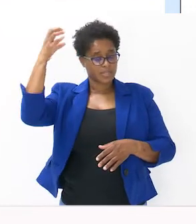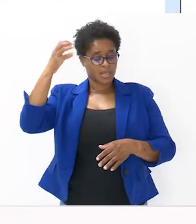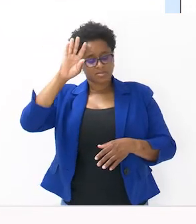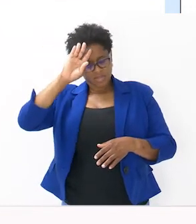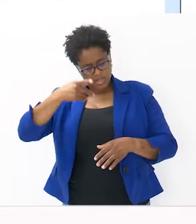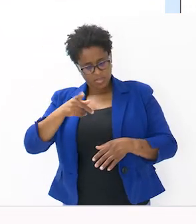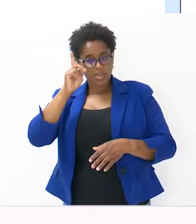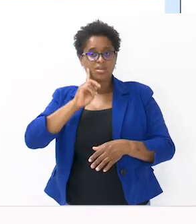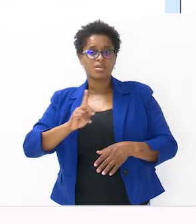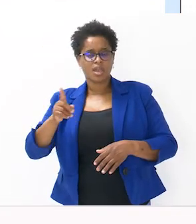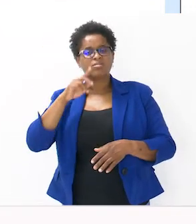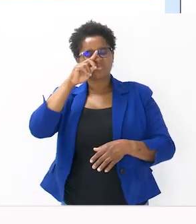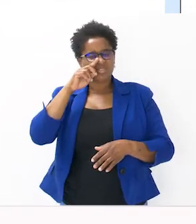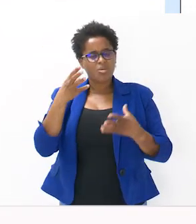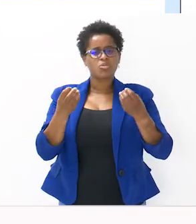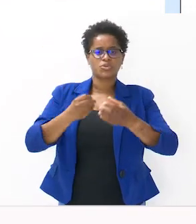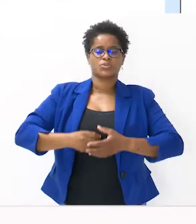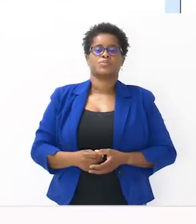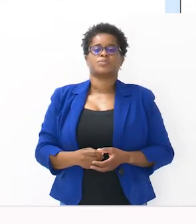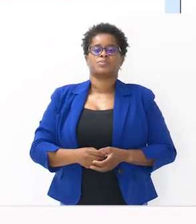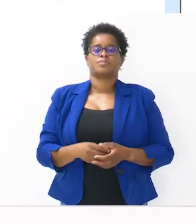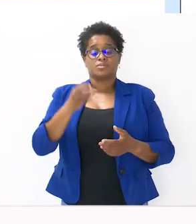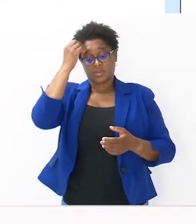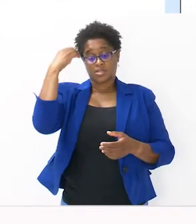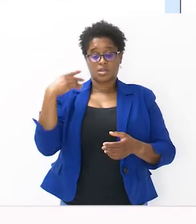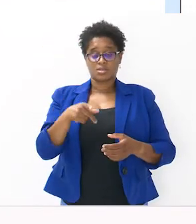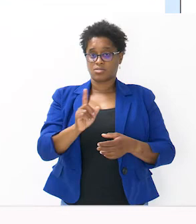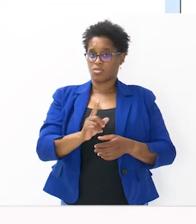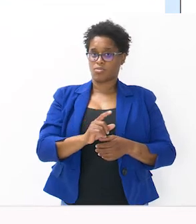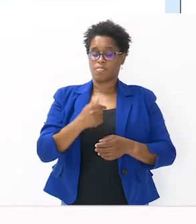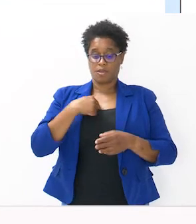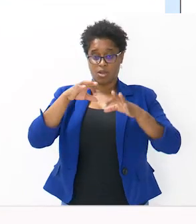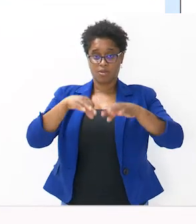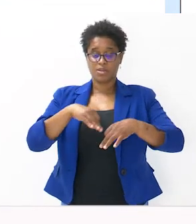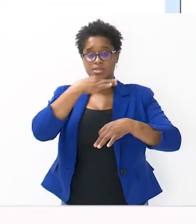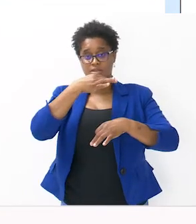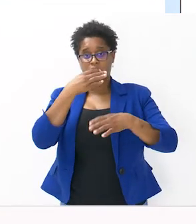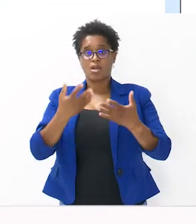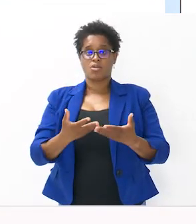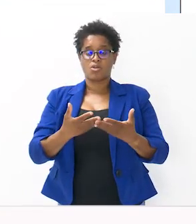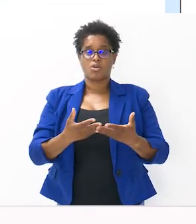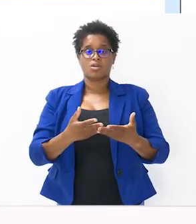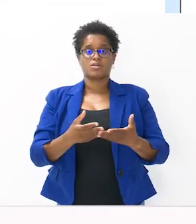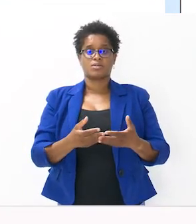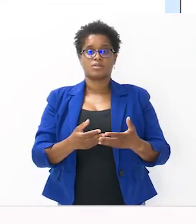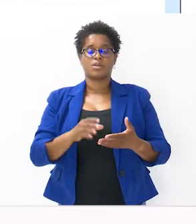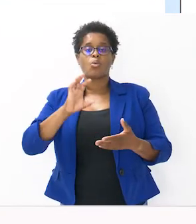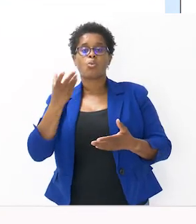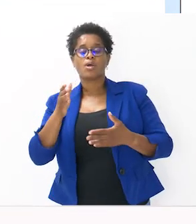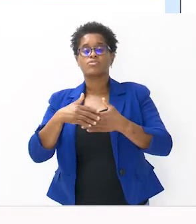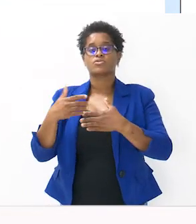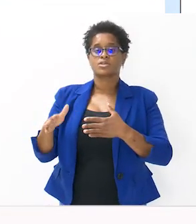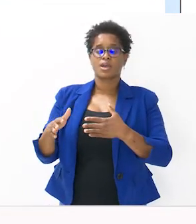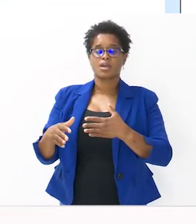que ela mentia muito. Não se esqueçam que eu acabei de dizer agora que quando